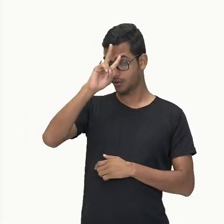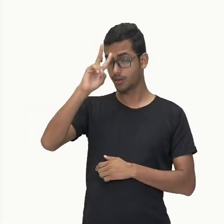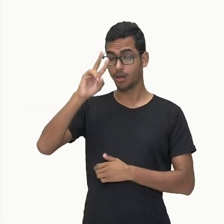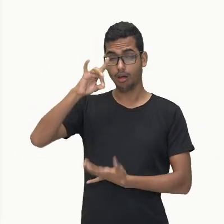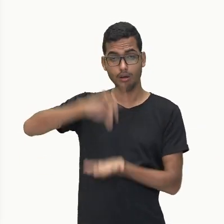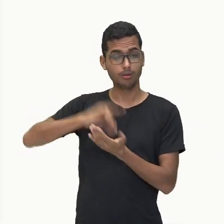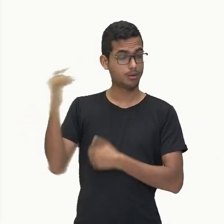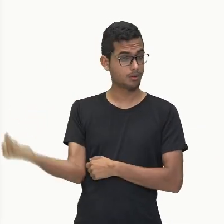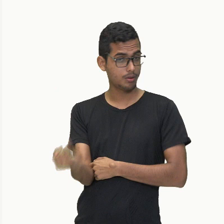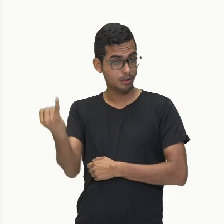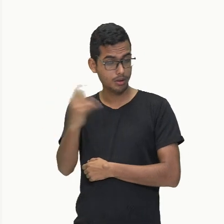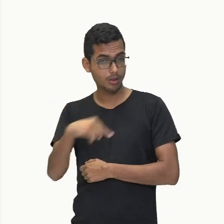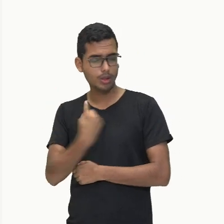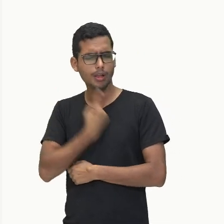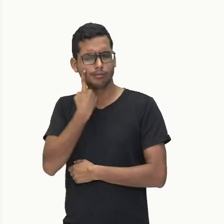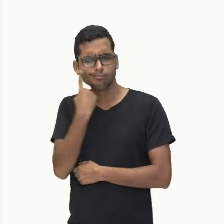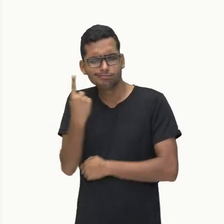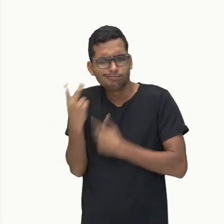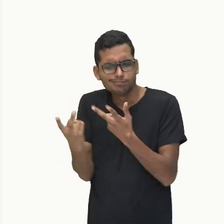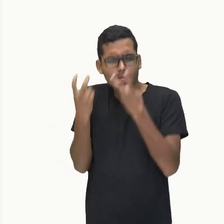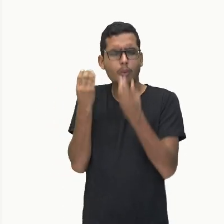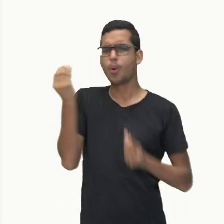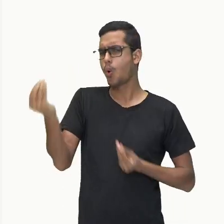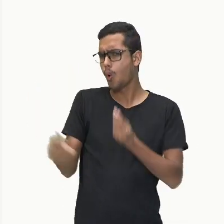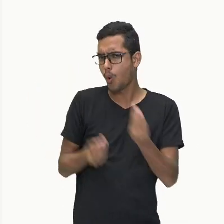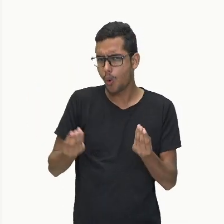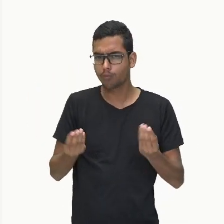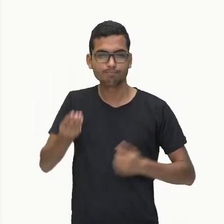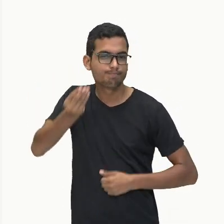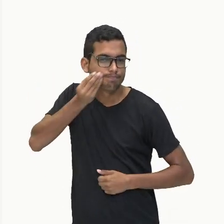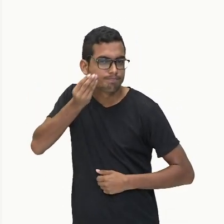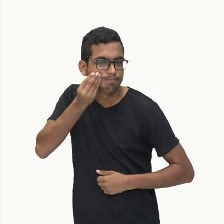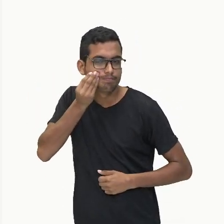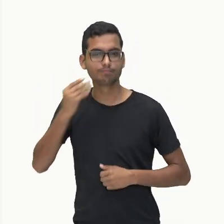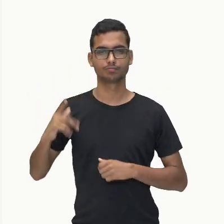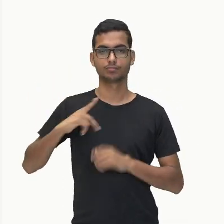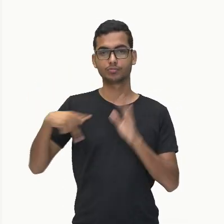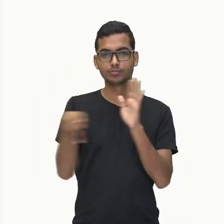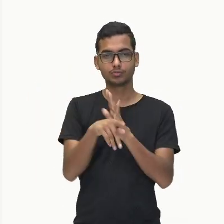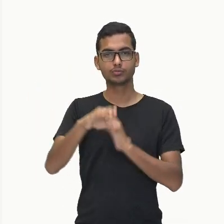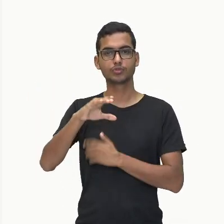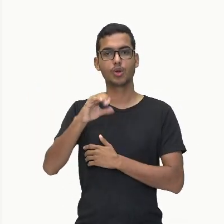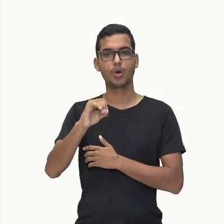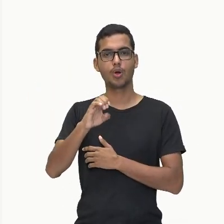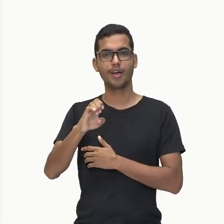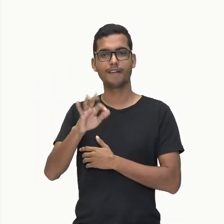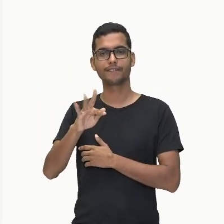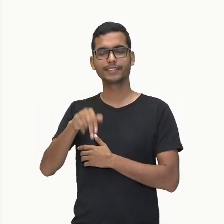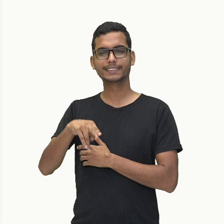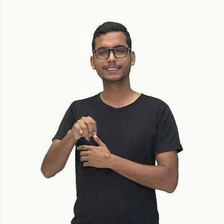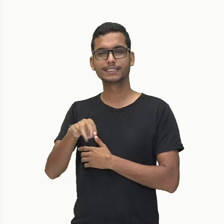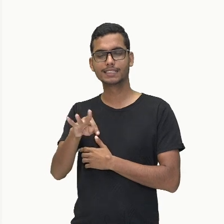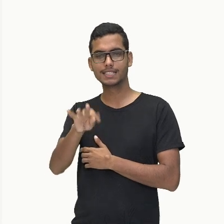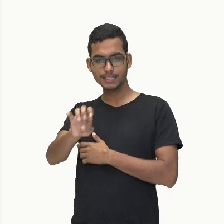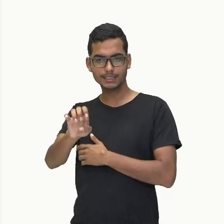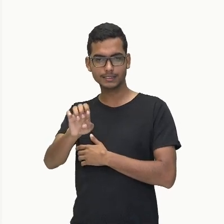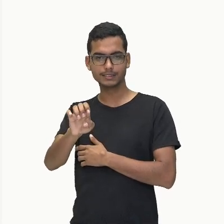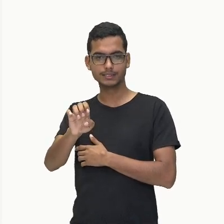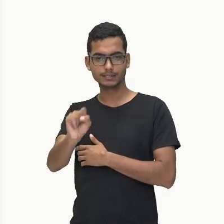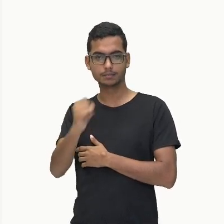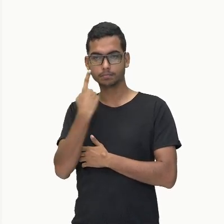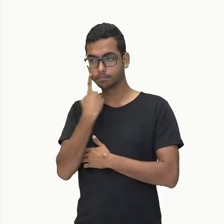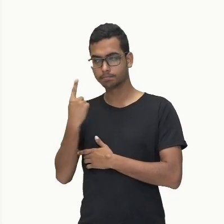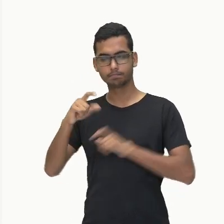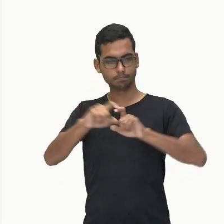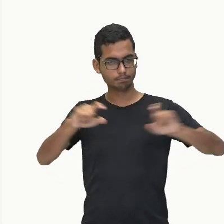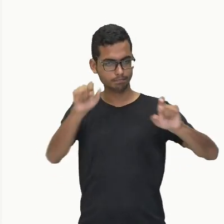gente identifica, então, os coeficientes. Não custa nada, né, escrever de maneira